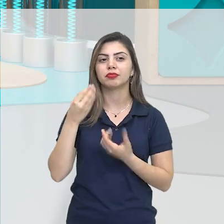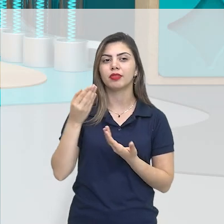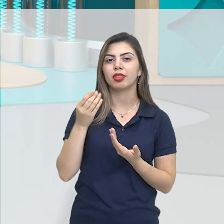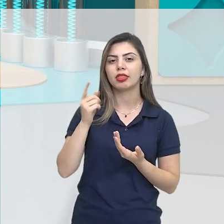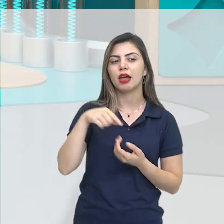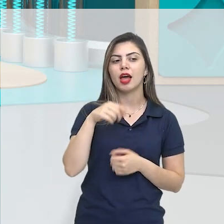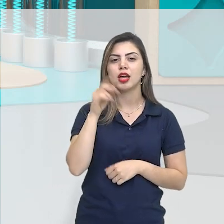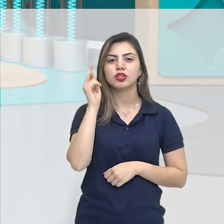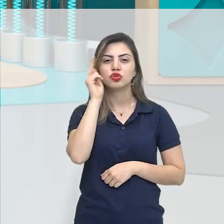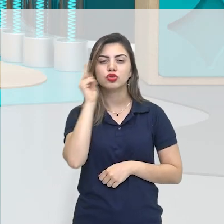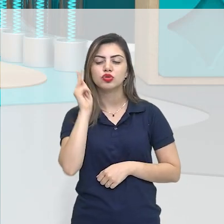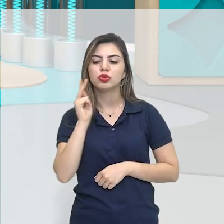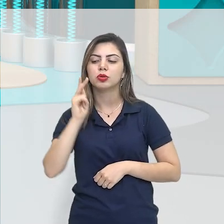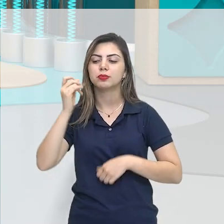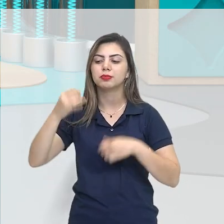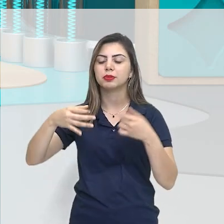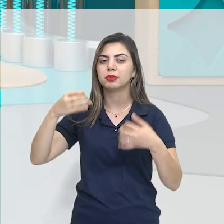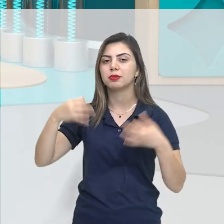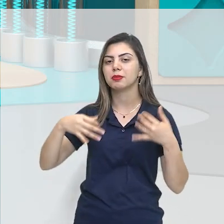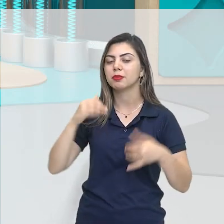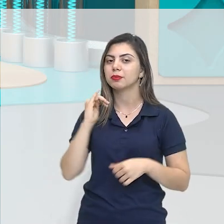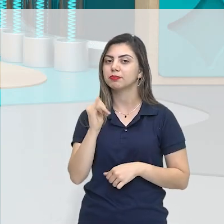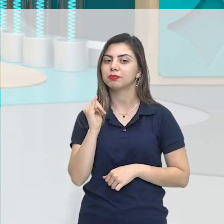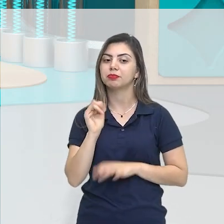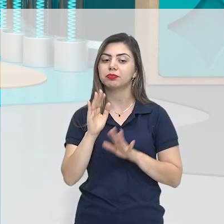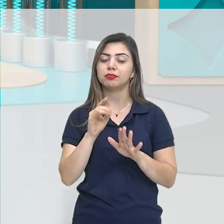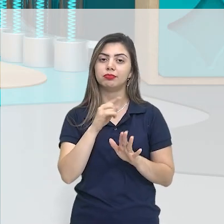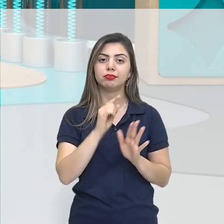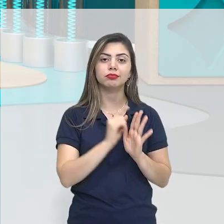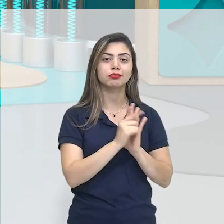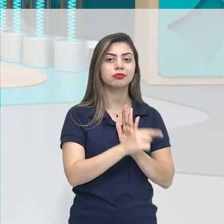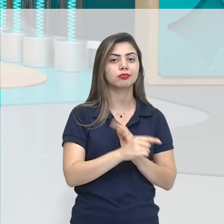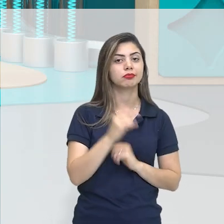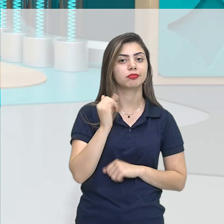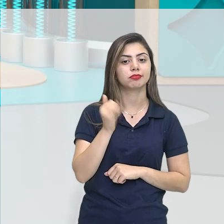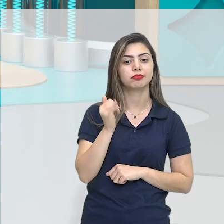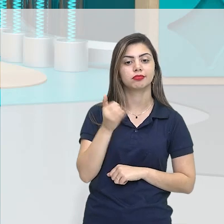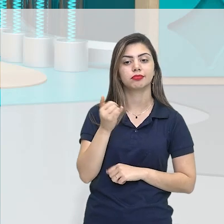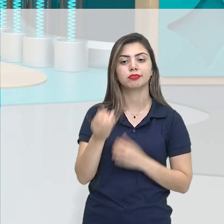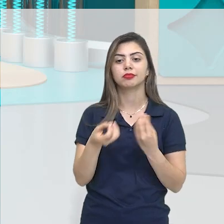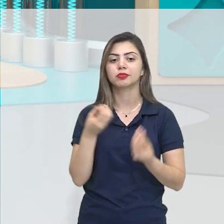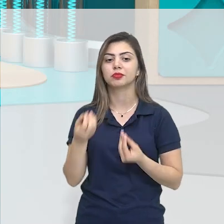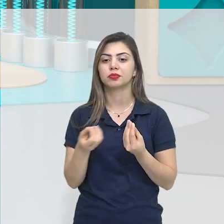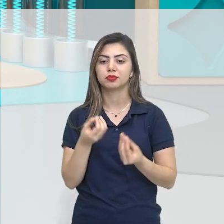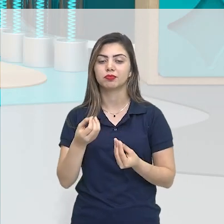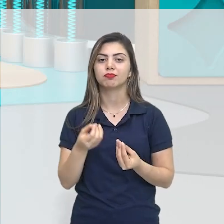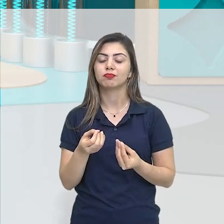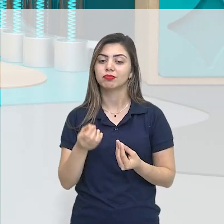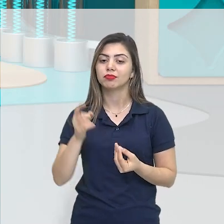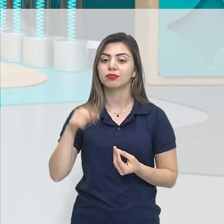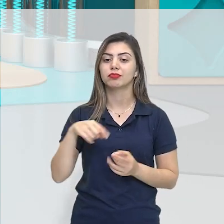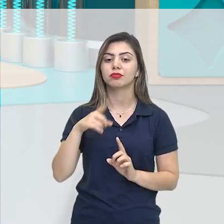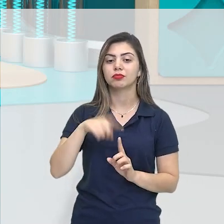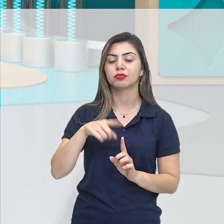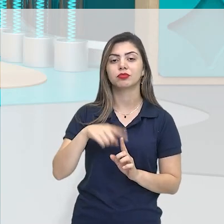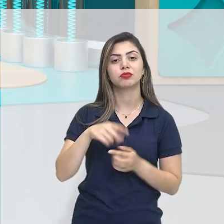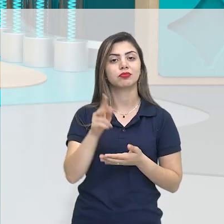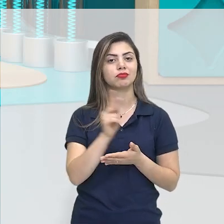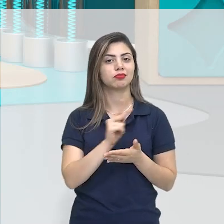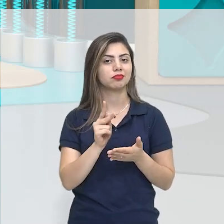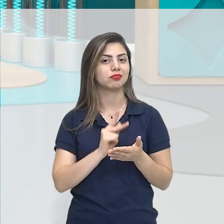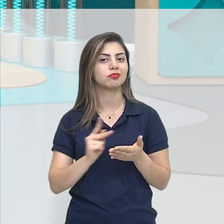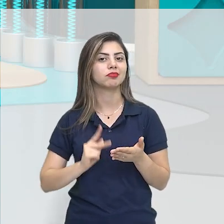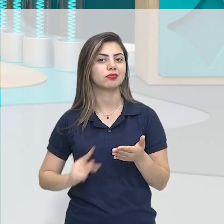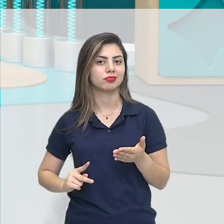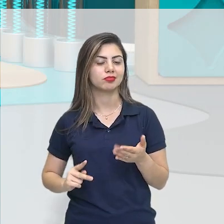uma determinada história. Só que esse gênero narrativo ele vai estar em forma de uma poesia,